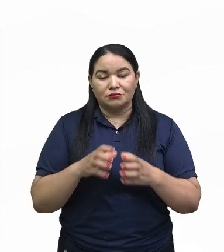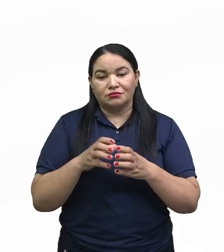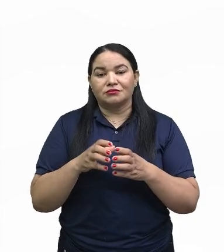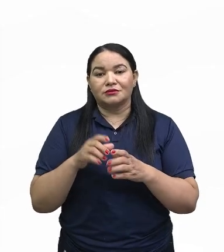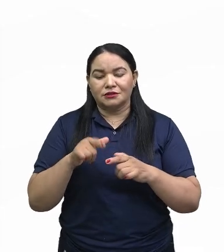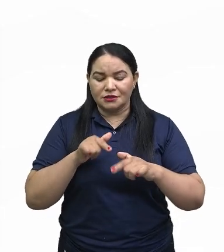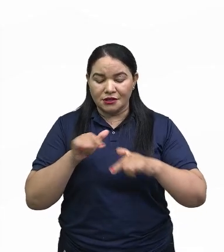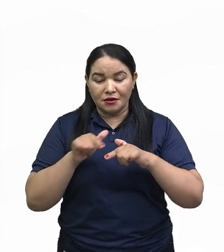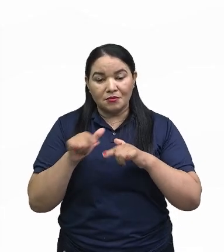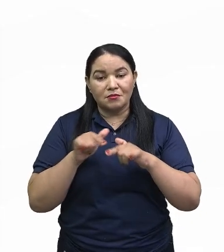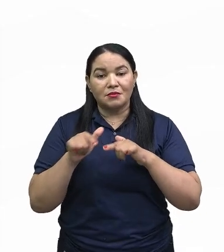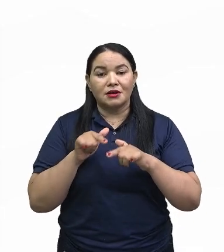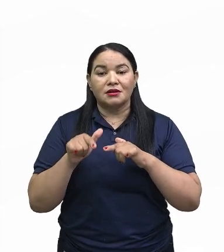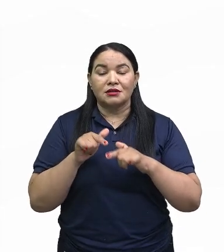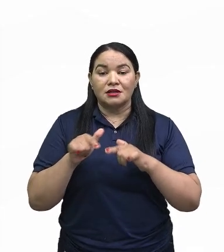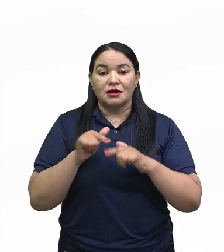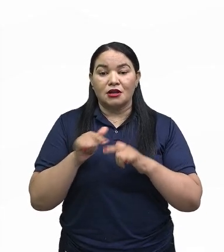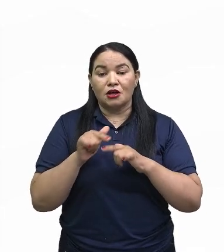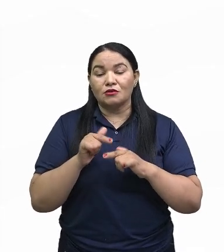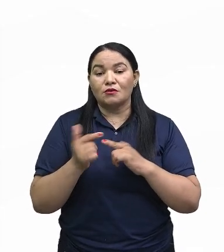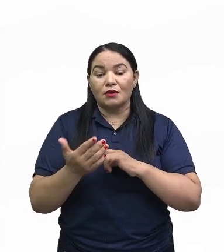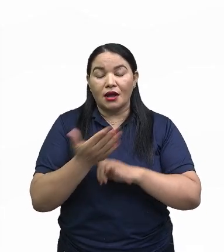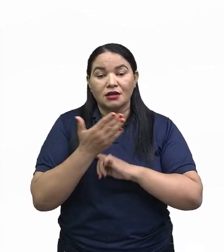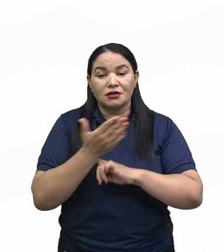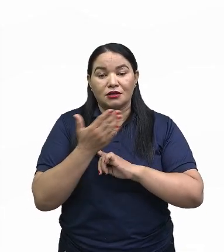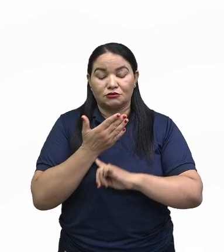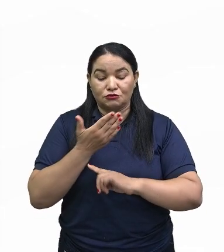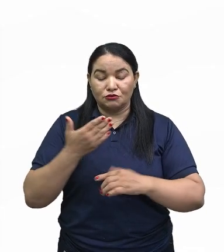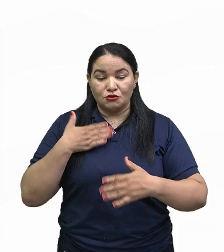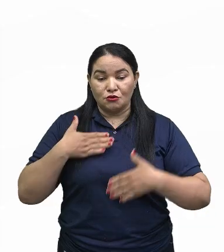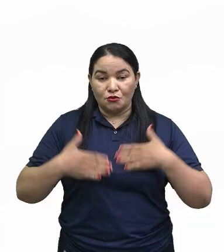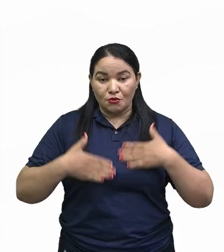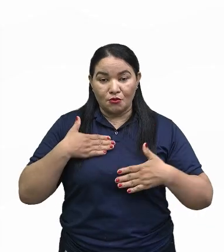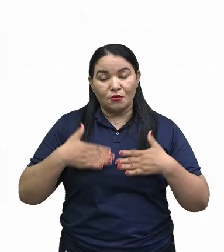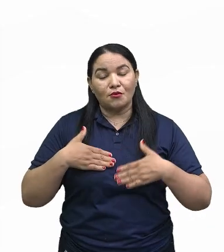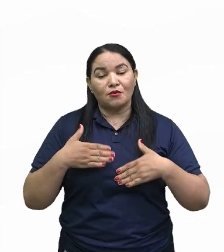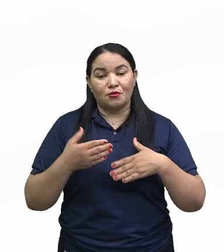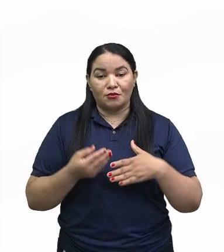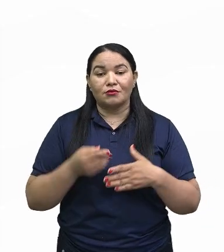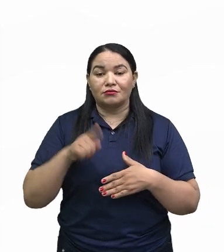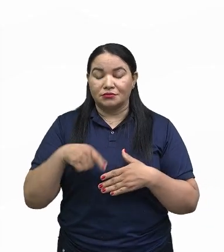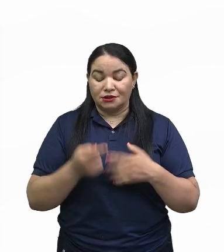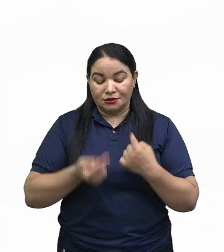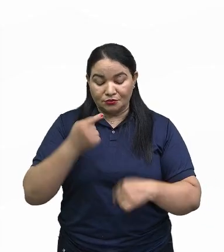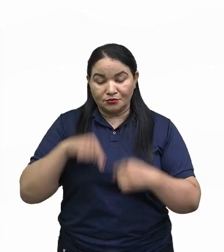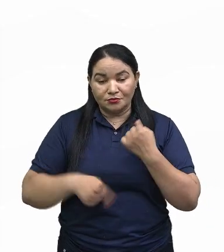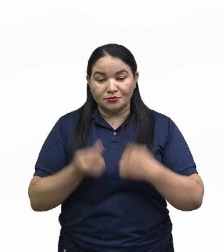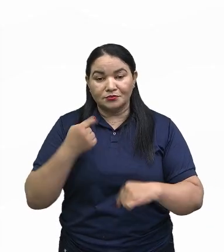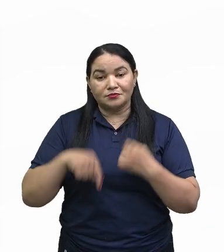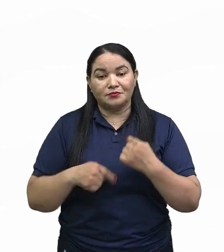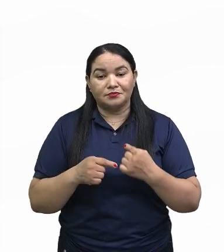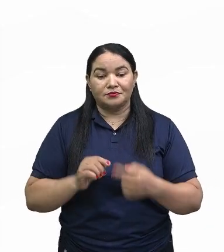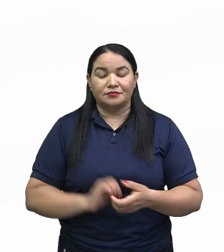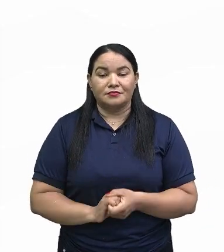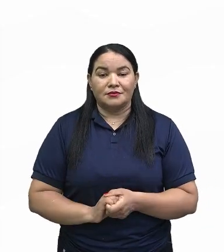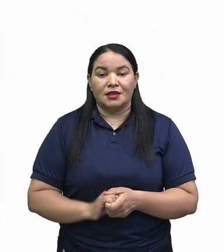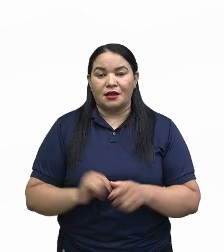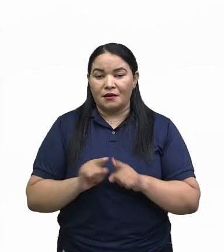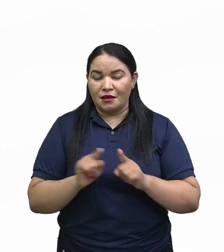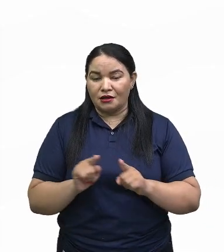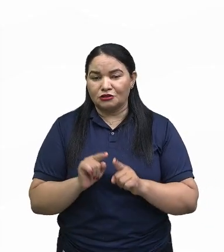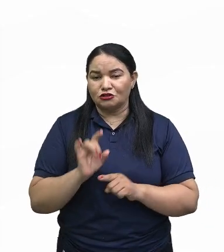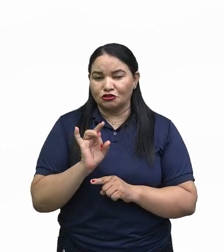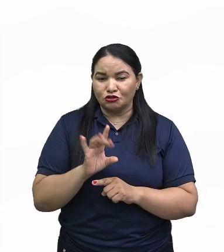órgãos trabalhando, né, em conjunto, eles vão formar um sistema. E como nós não temos somente o